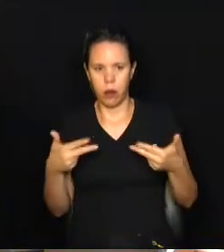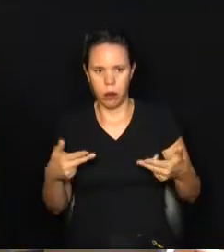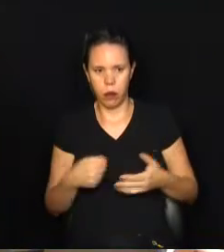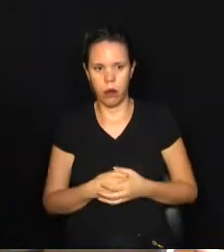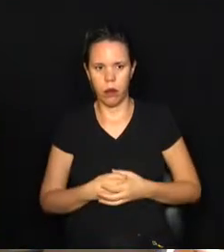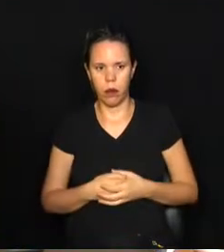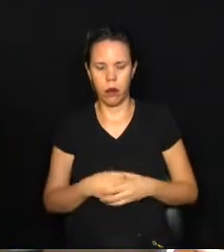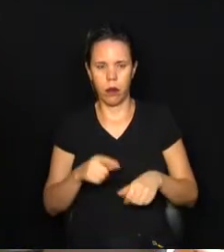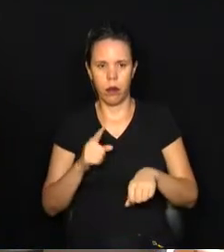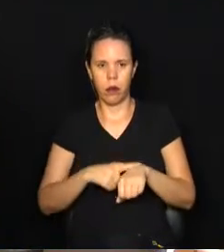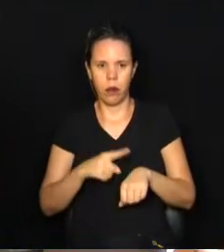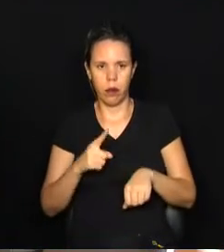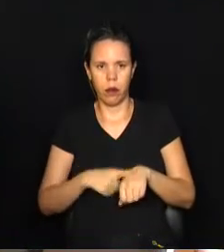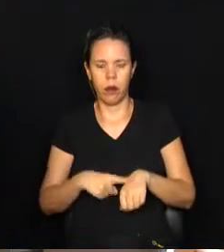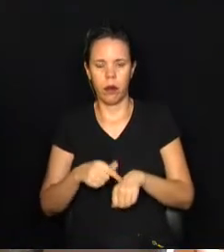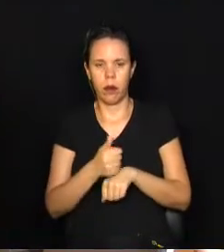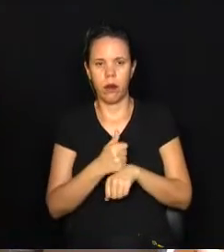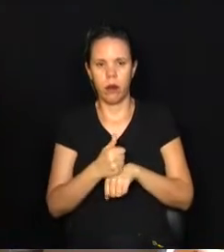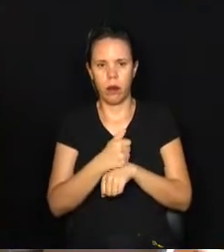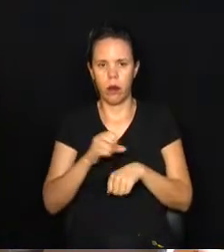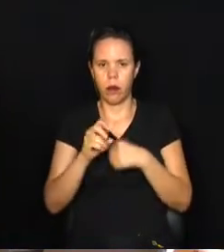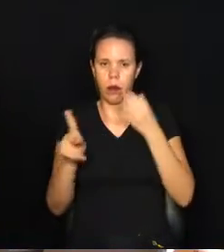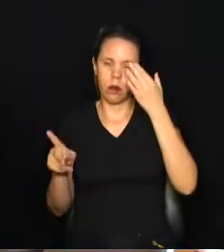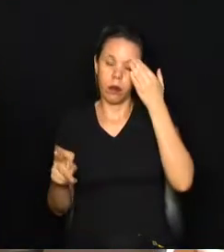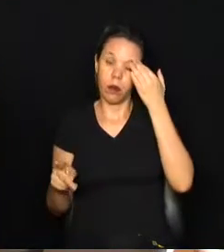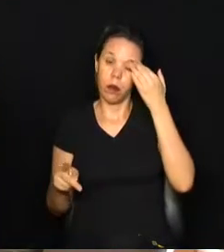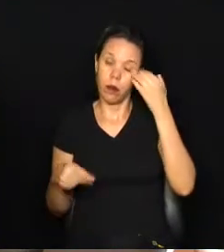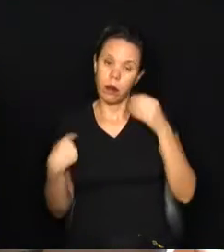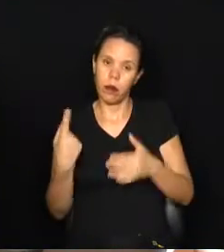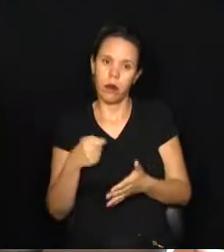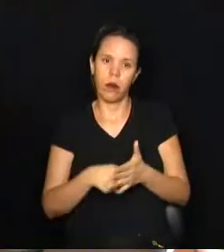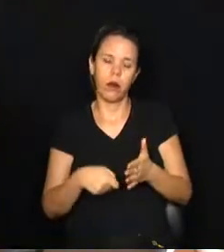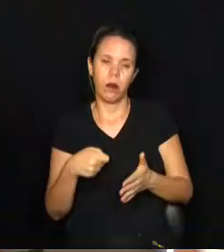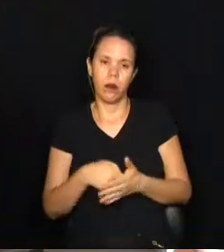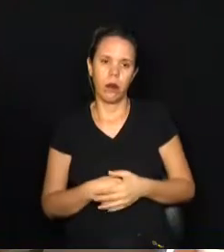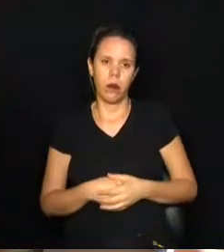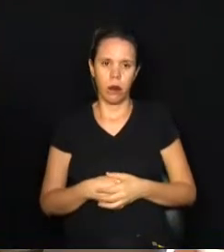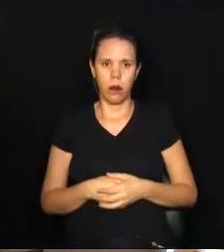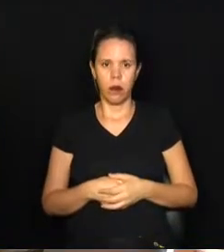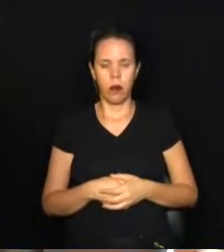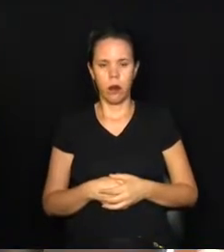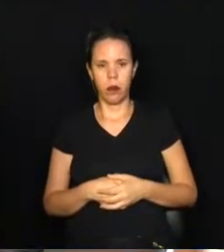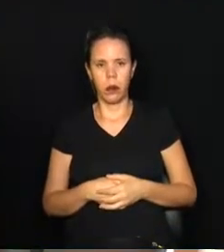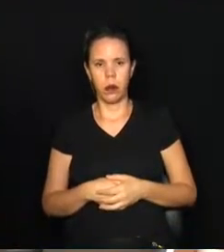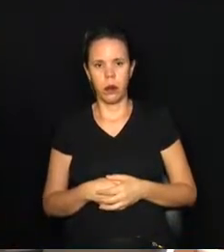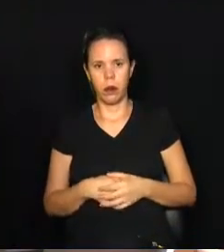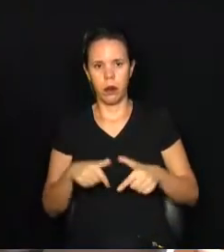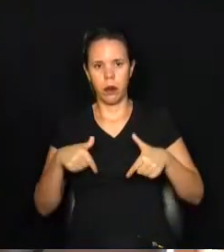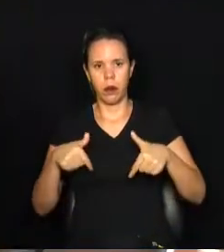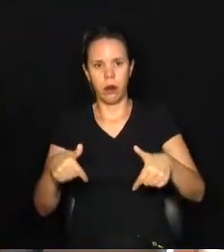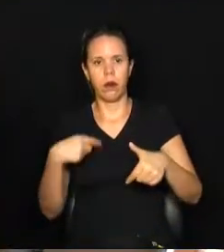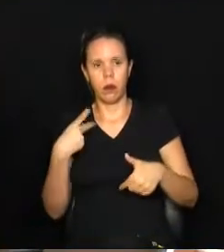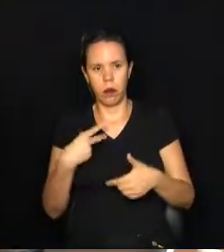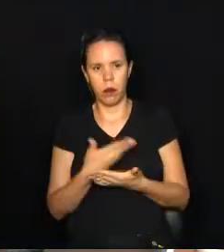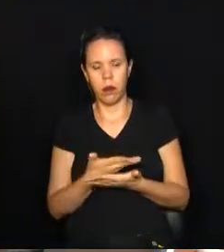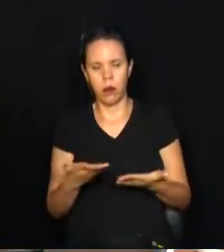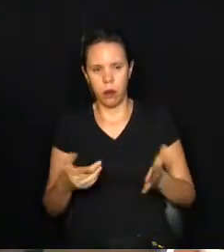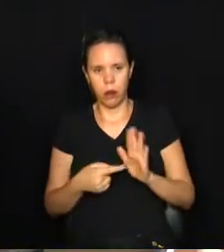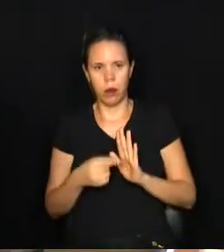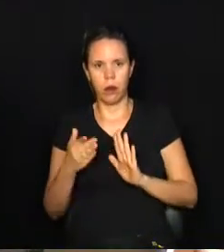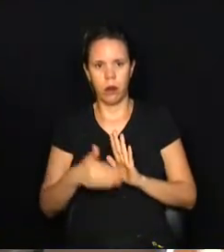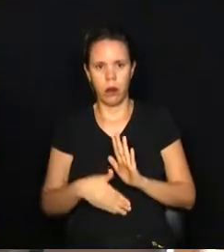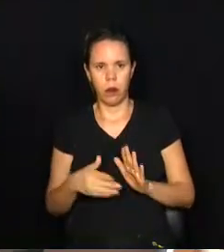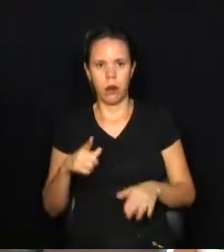está na hora dos optometristas se levantarem, está na hora dessa frente parlamentar mostrar para